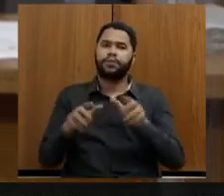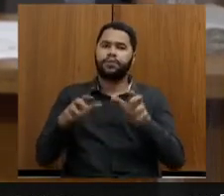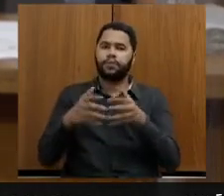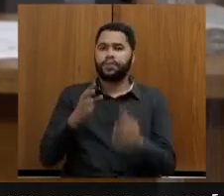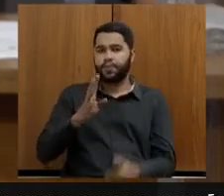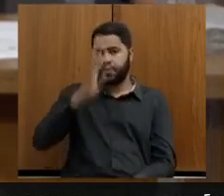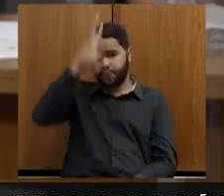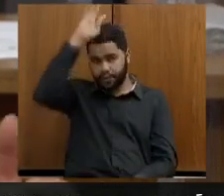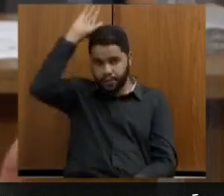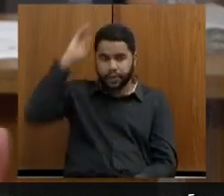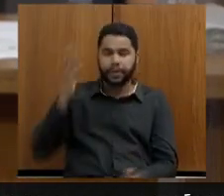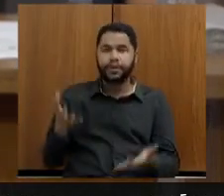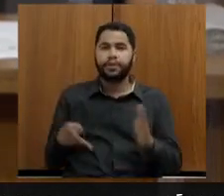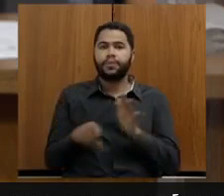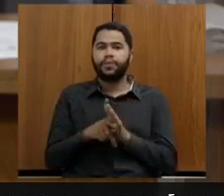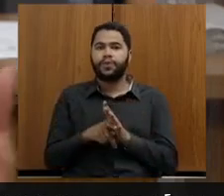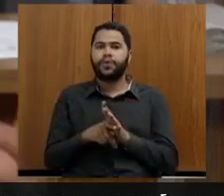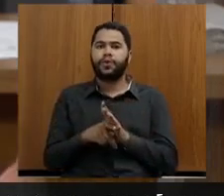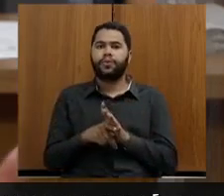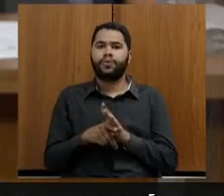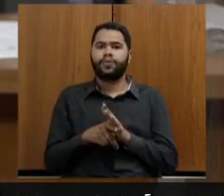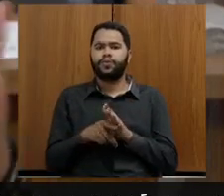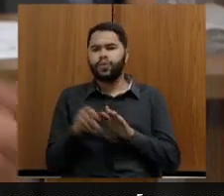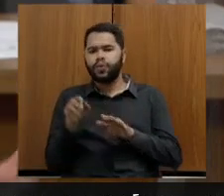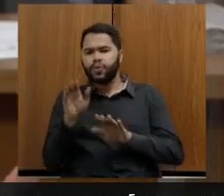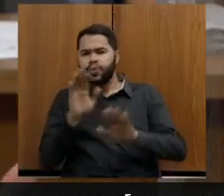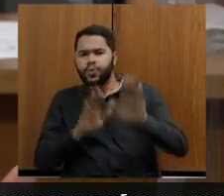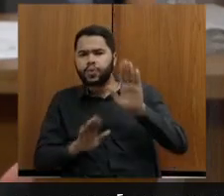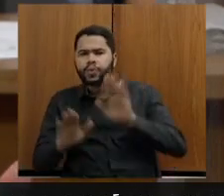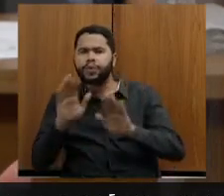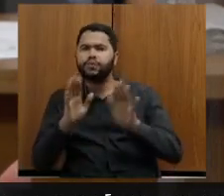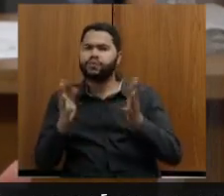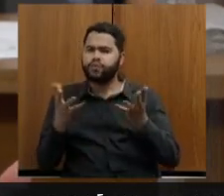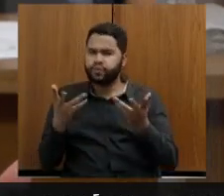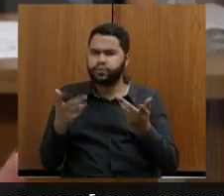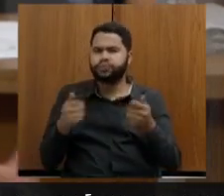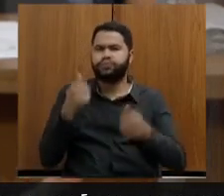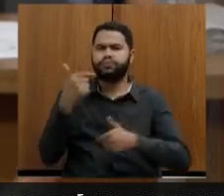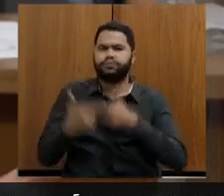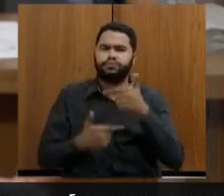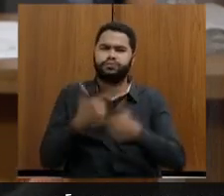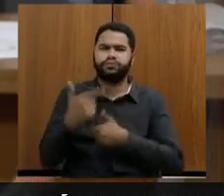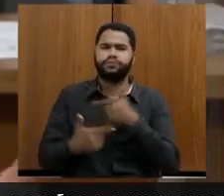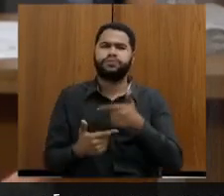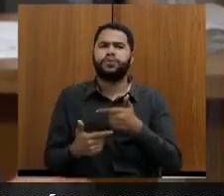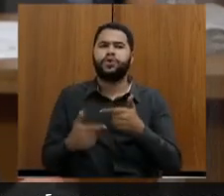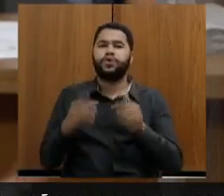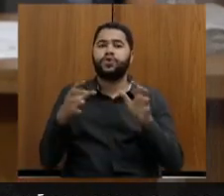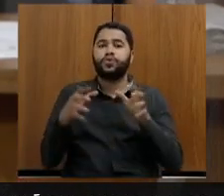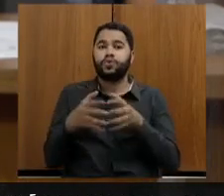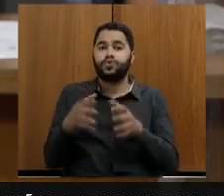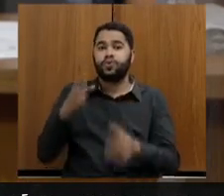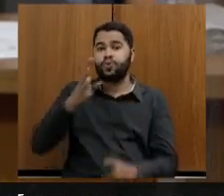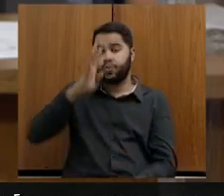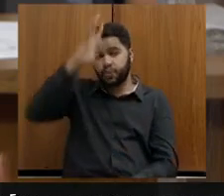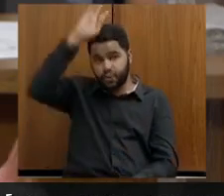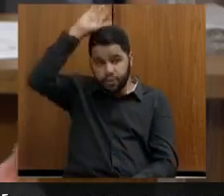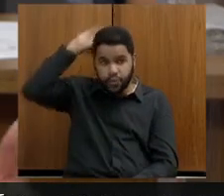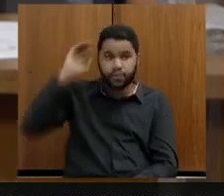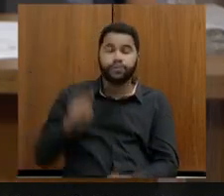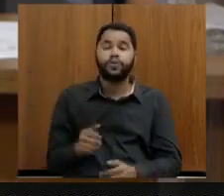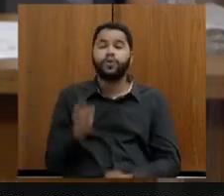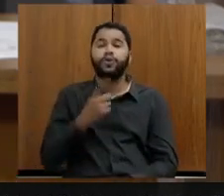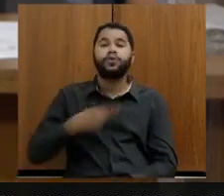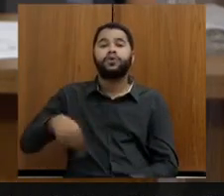bombeiro do dizem desencarceramento cuidadoso e de qualidade é apenas o bombeiro desencarcerar